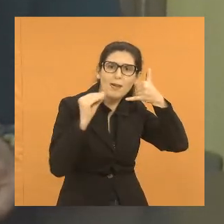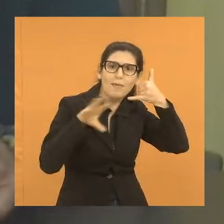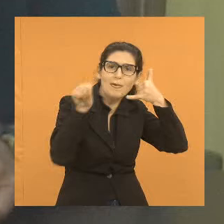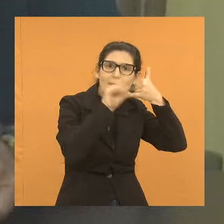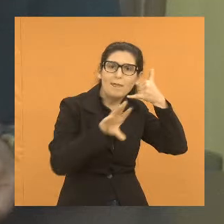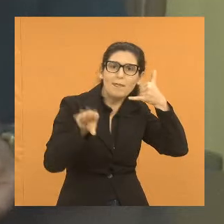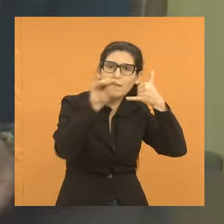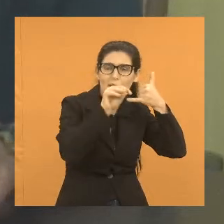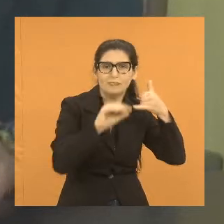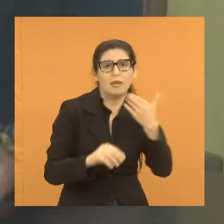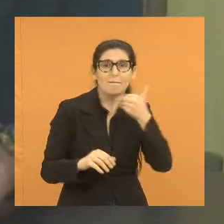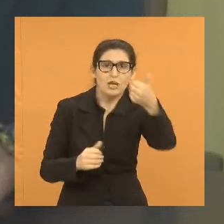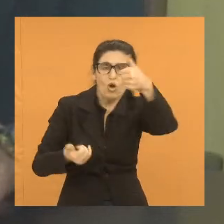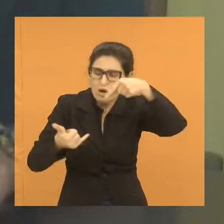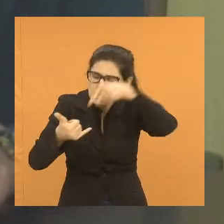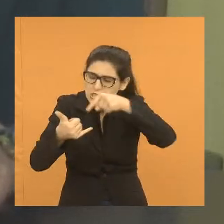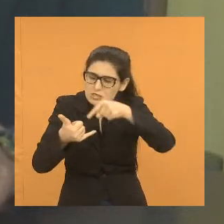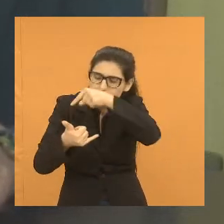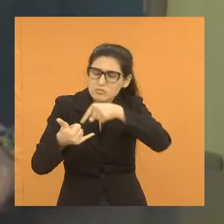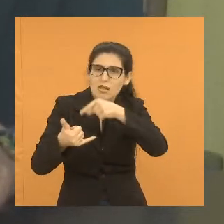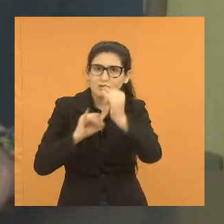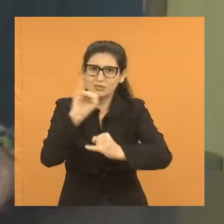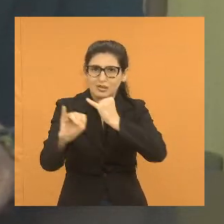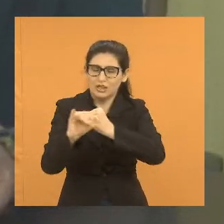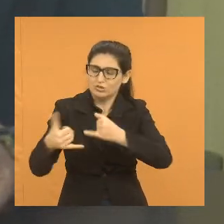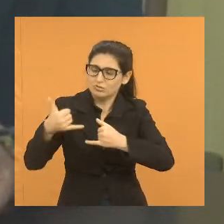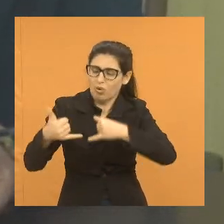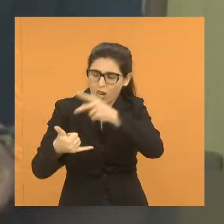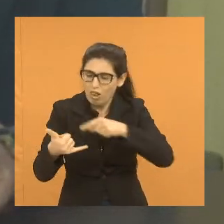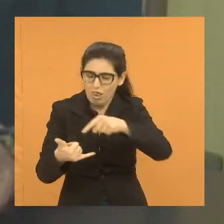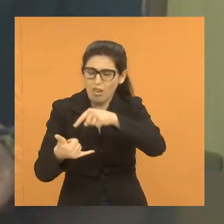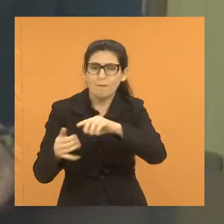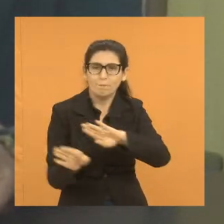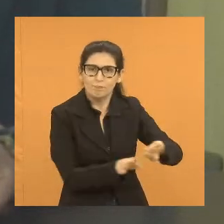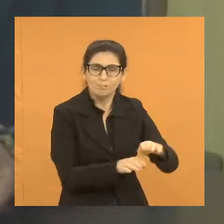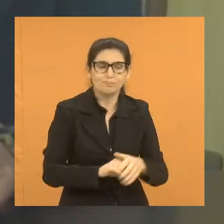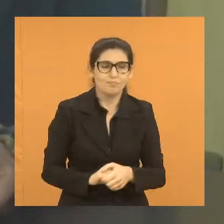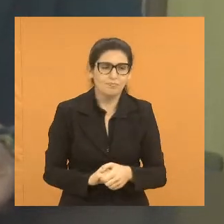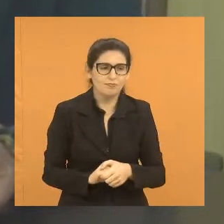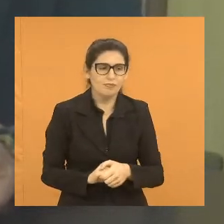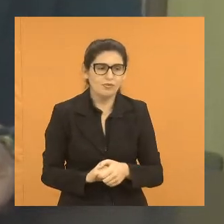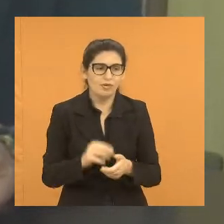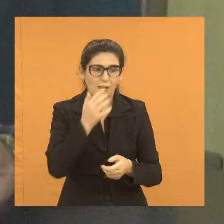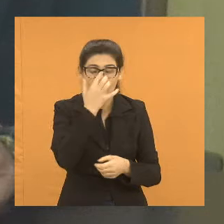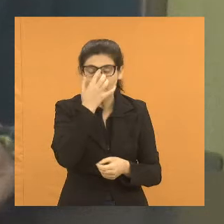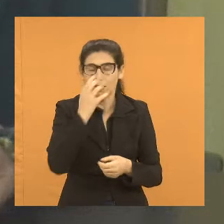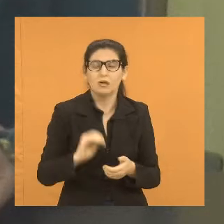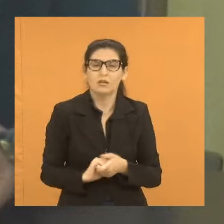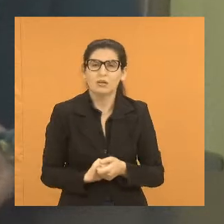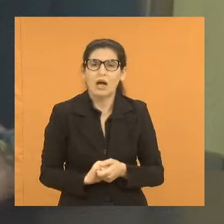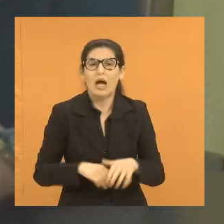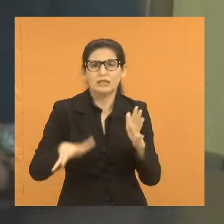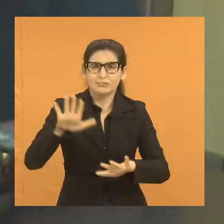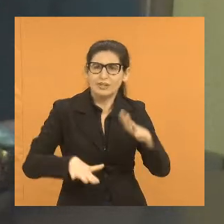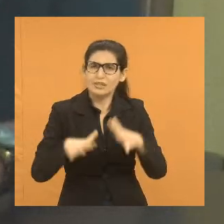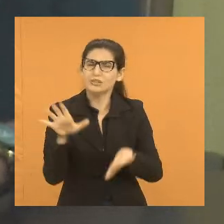na prestação de contas, não pode a gente deixar de levar, porque a gente escuta muito